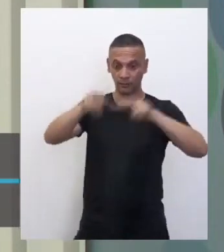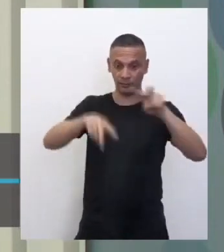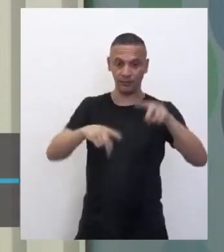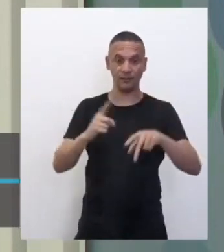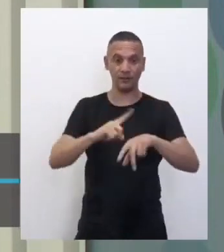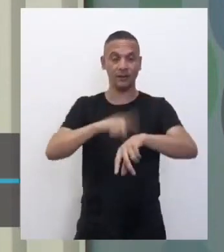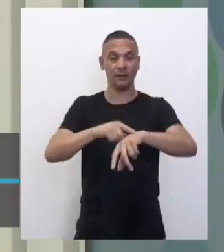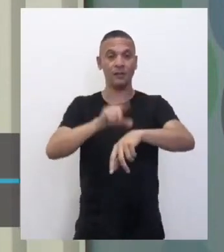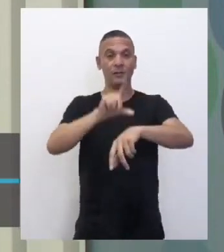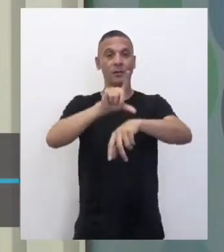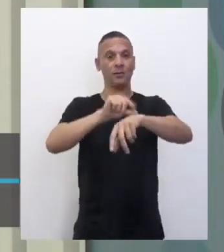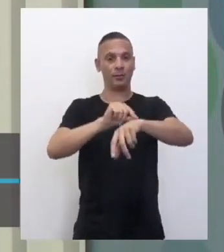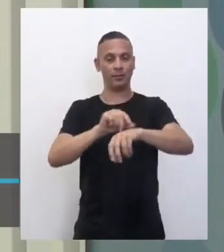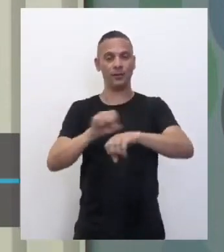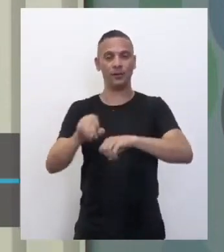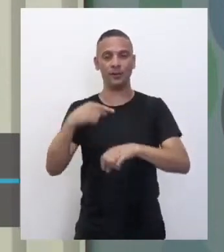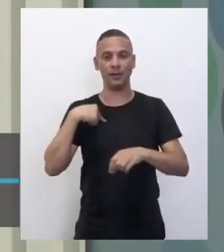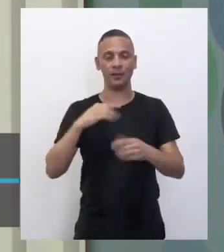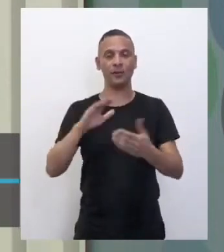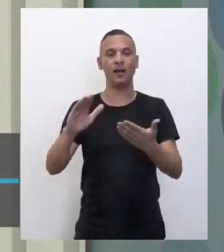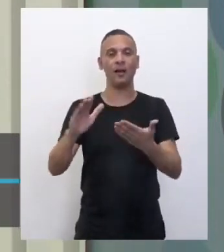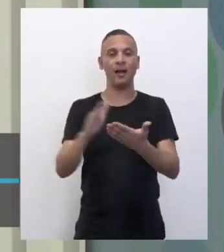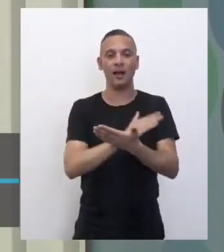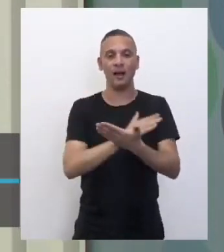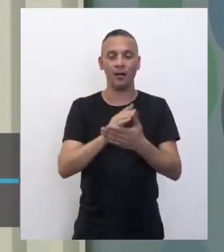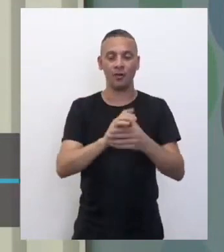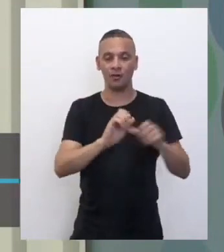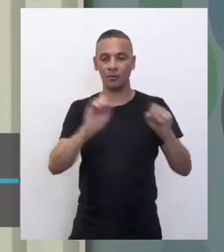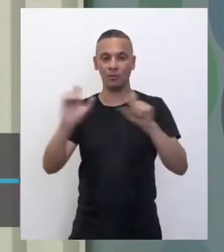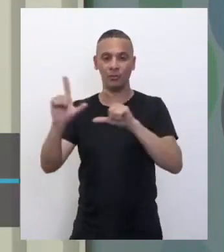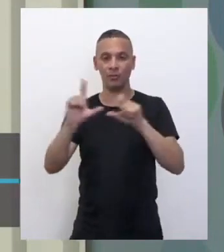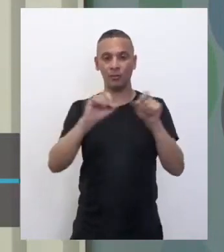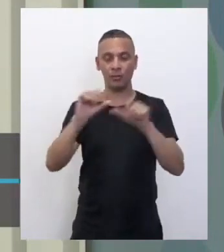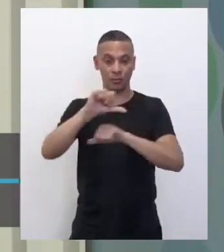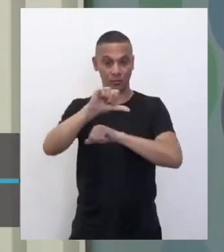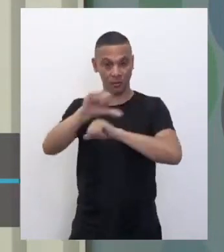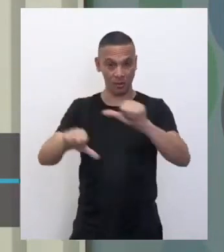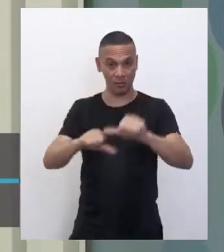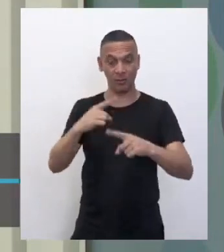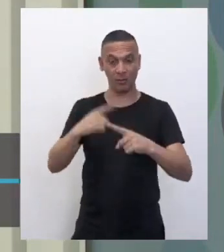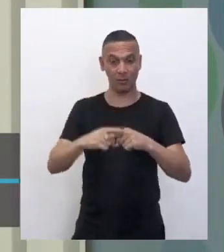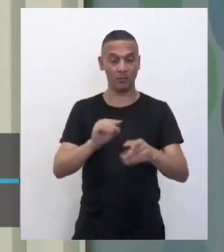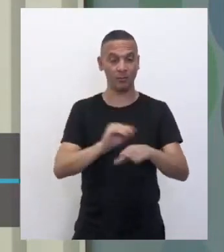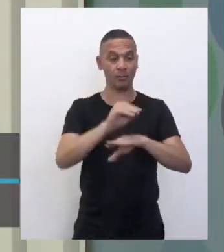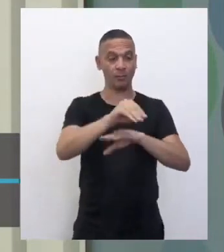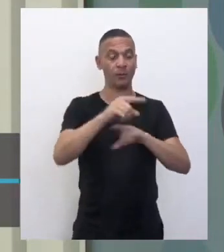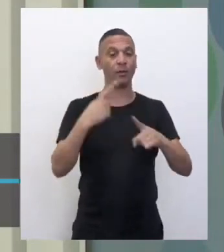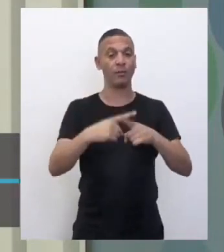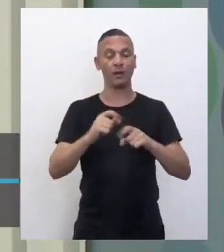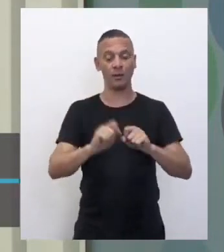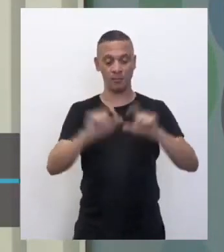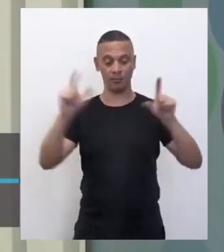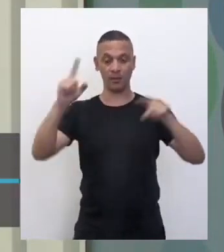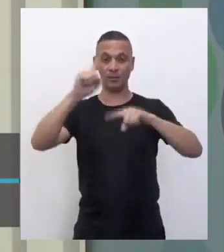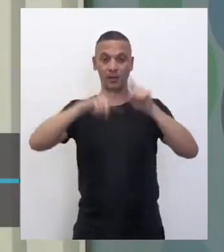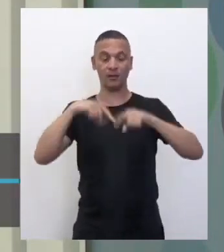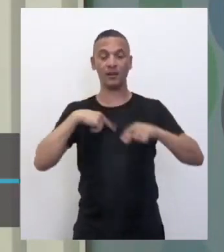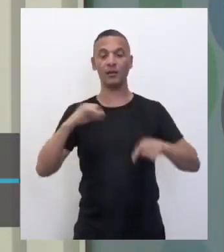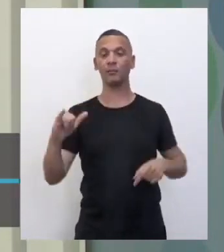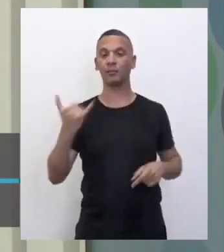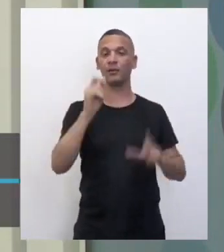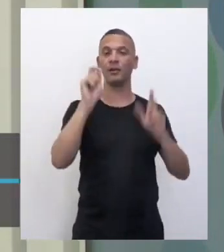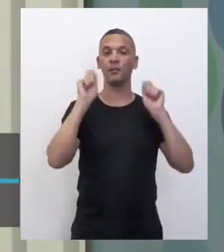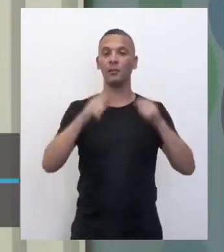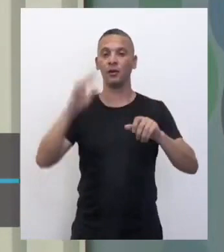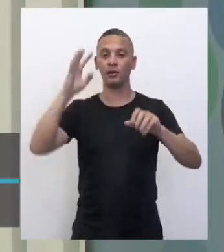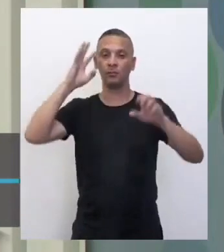tempo da nossa aula, eu andei pulando algumas interações, mas ao acessar o material, saibam que vocês têm a oportunidade de